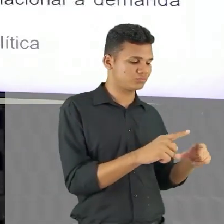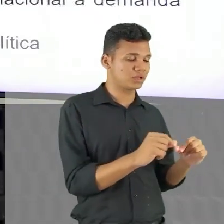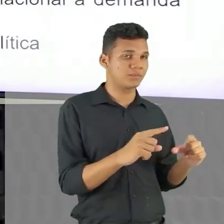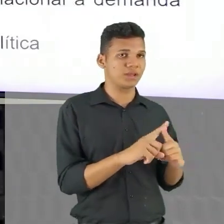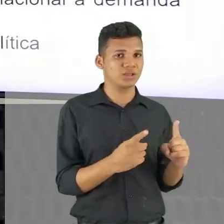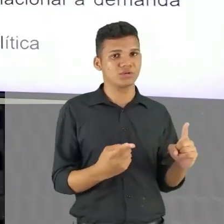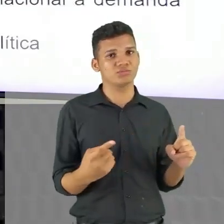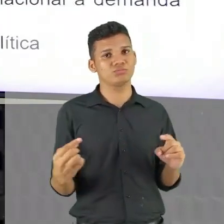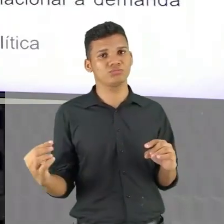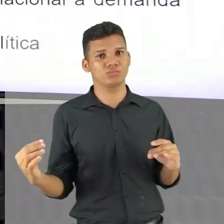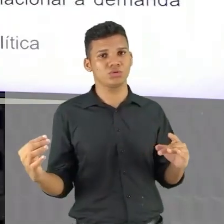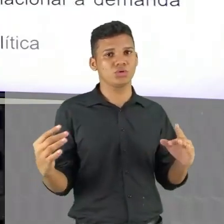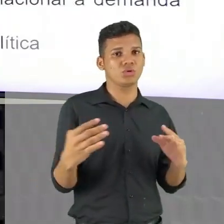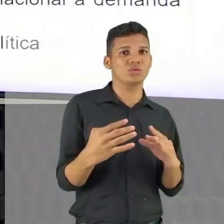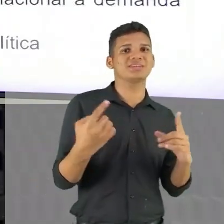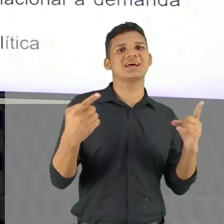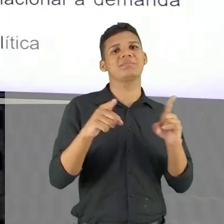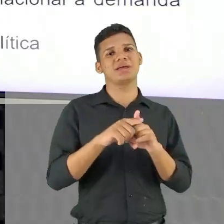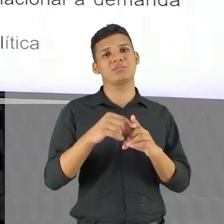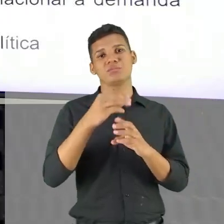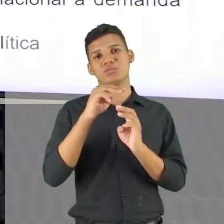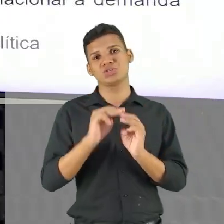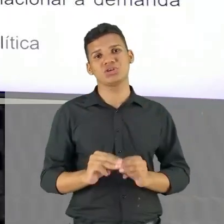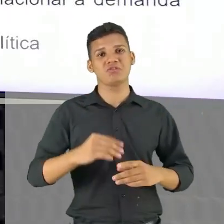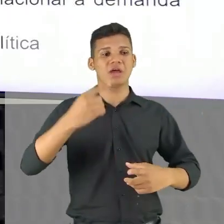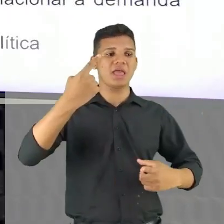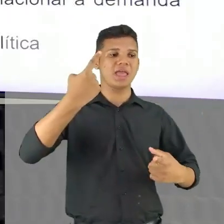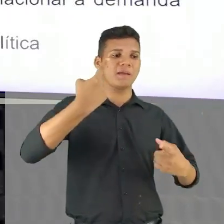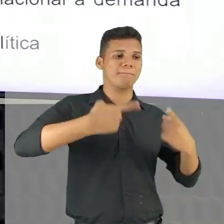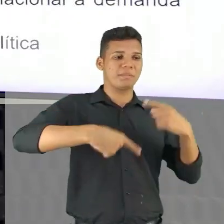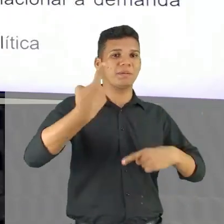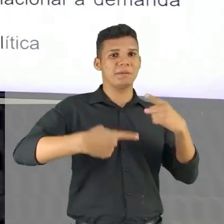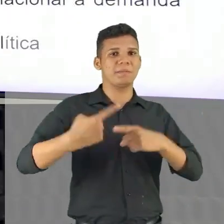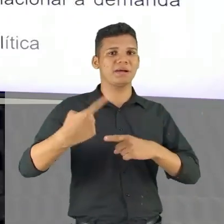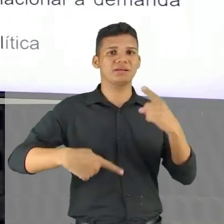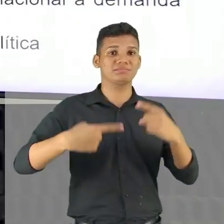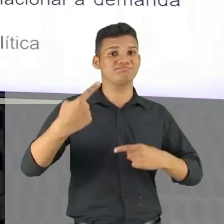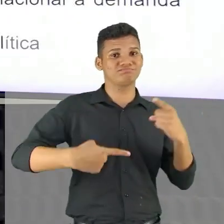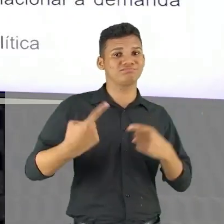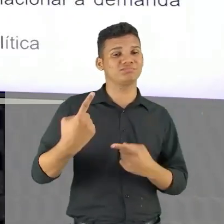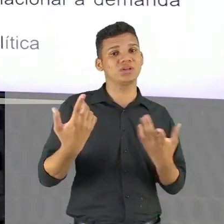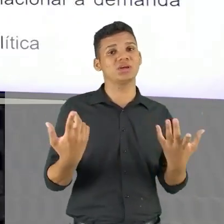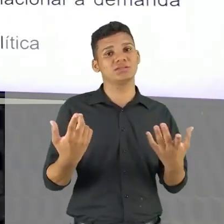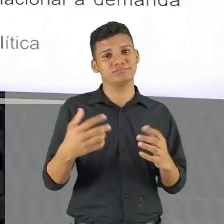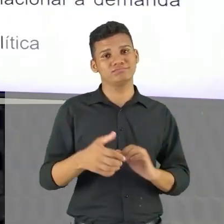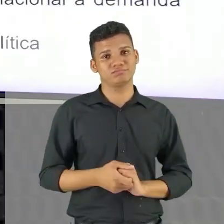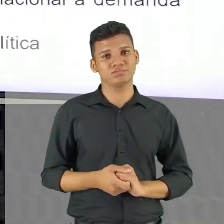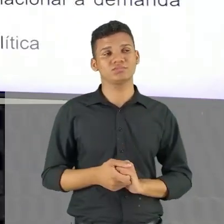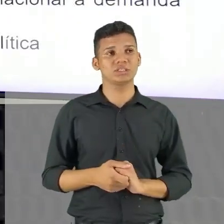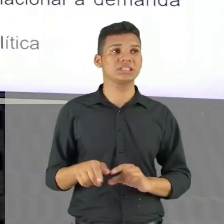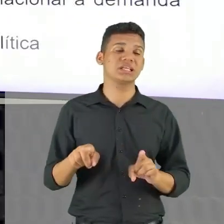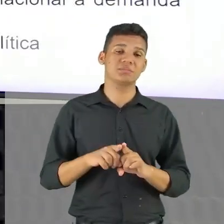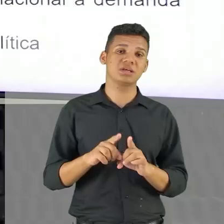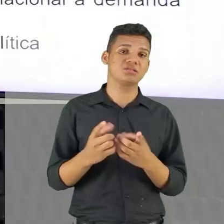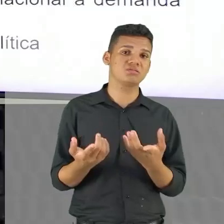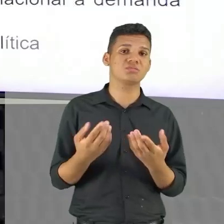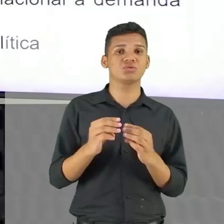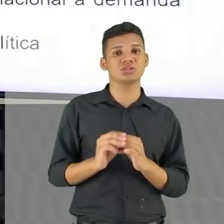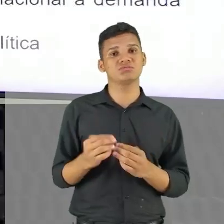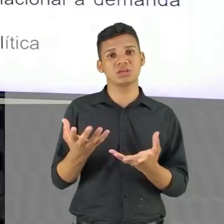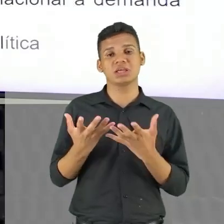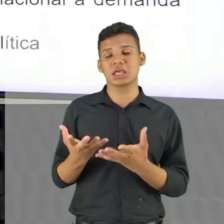Gaza seria uma afronta geopolítica, seria basicamente uma guerra proclamada, entendeu? A legitimidade de ter o